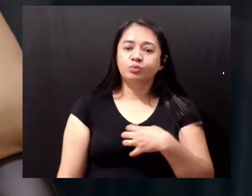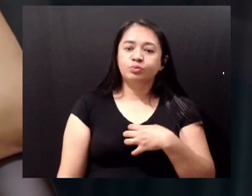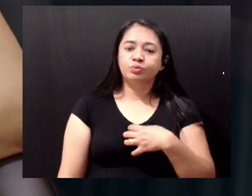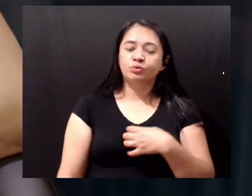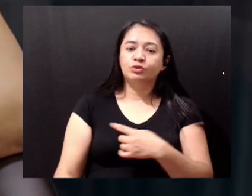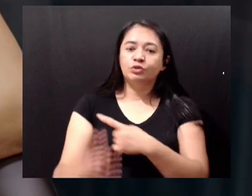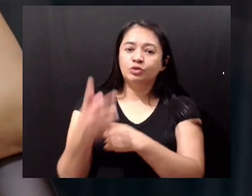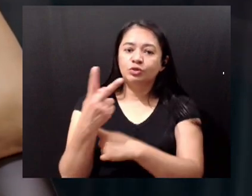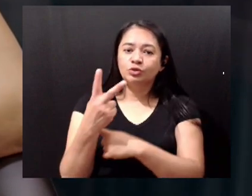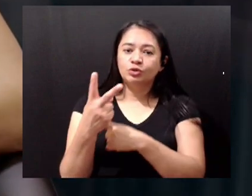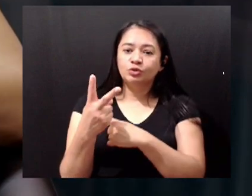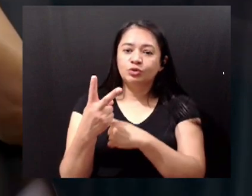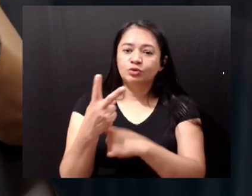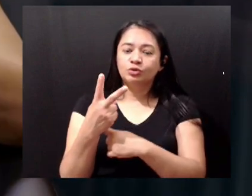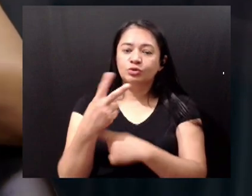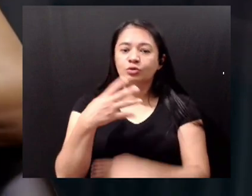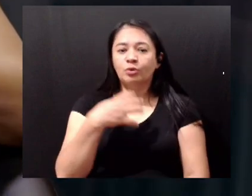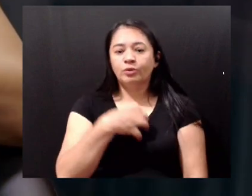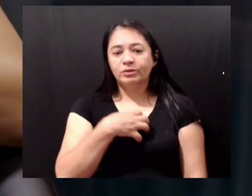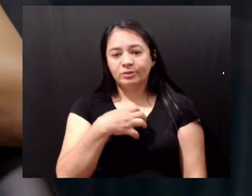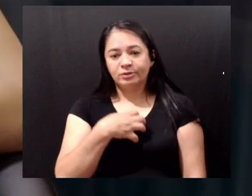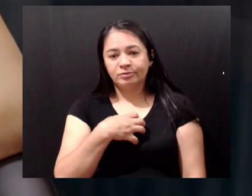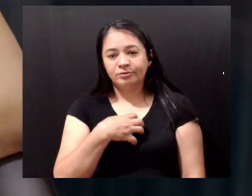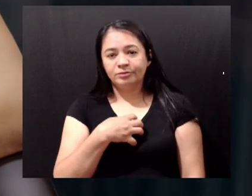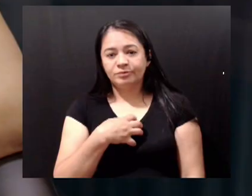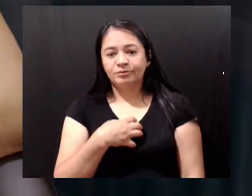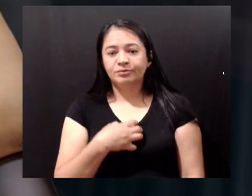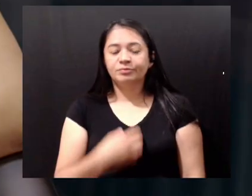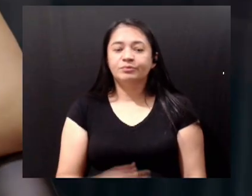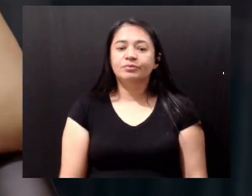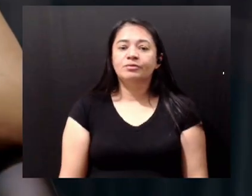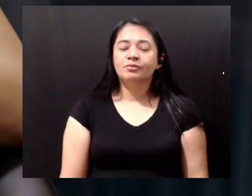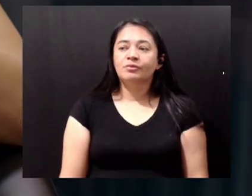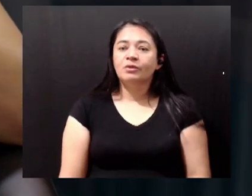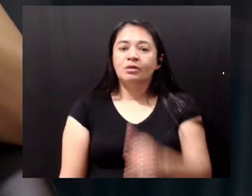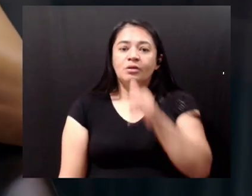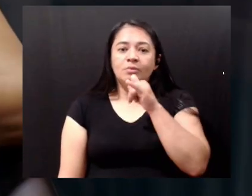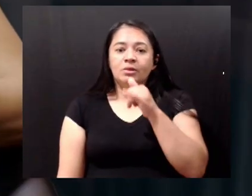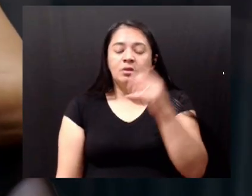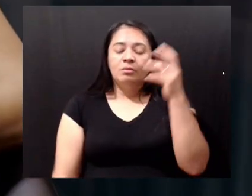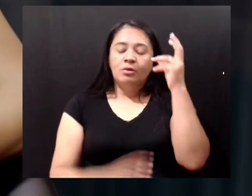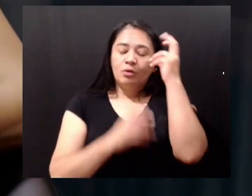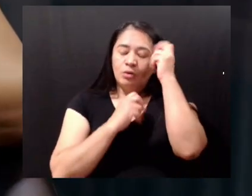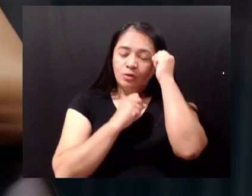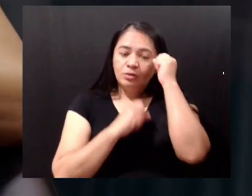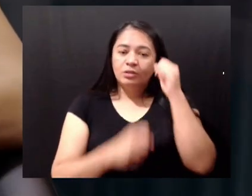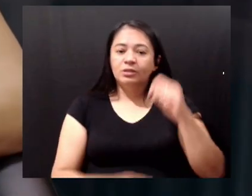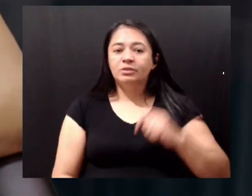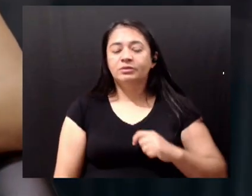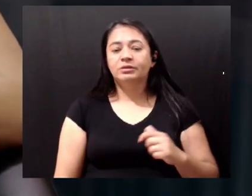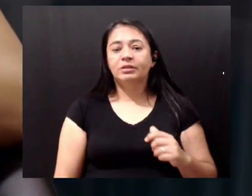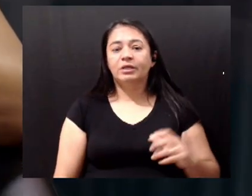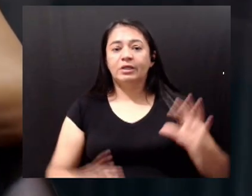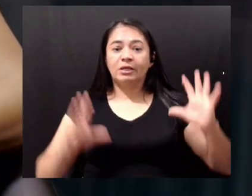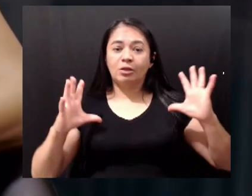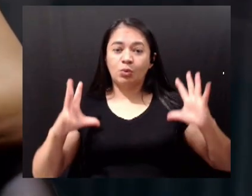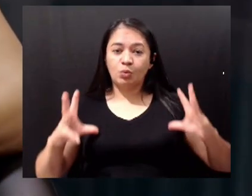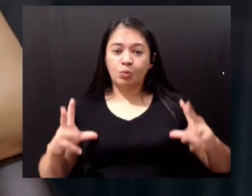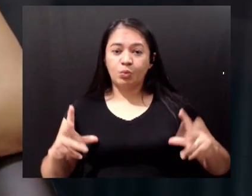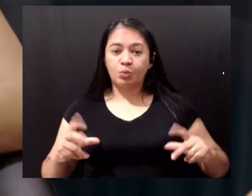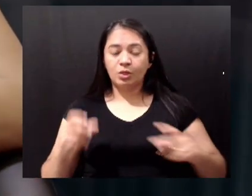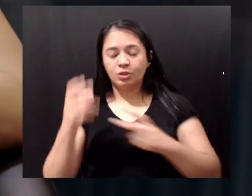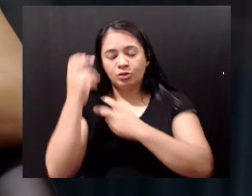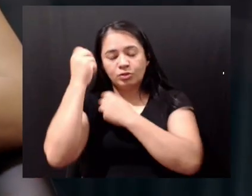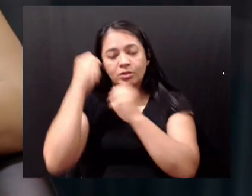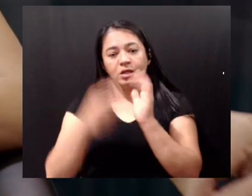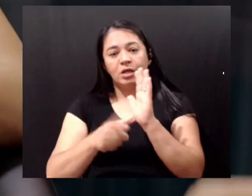dos sintomas. Então, por Uhum. exemplo, nesse caso específico do sono, existe a higiene do sono, né, em que antes de dormir